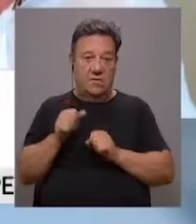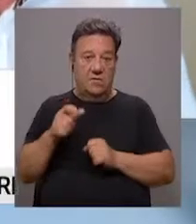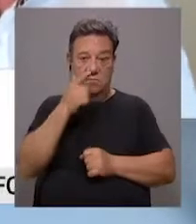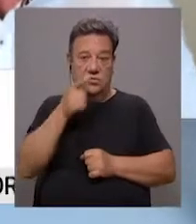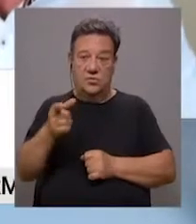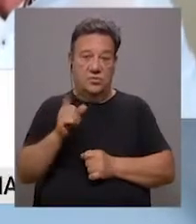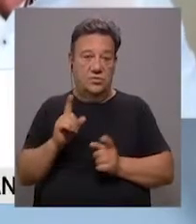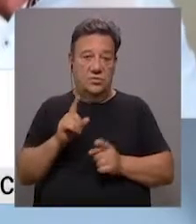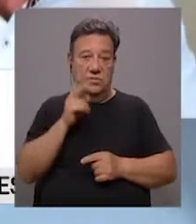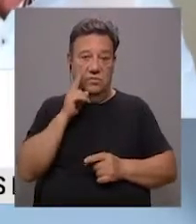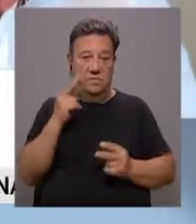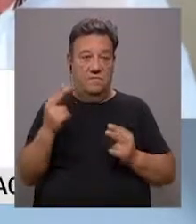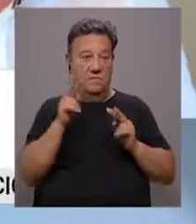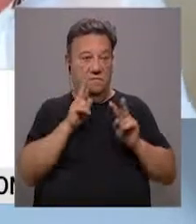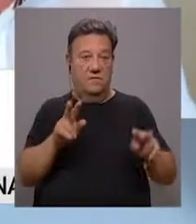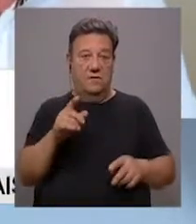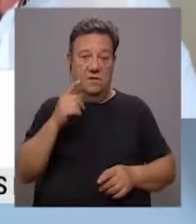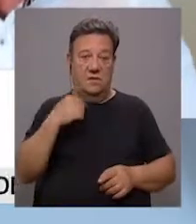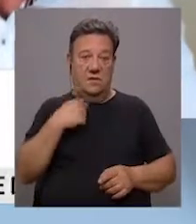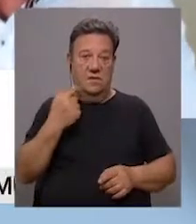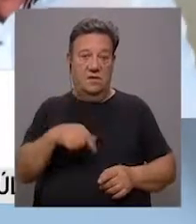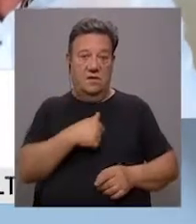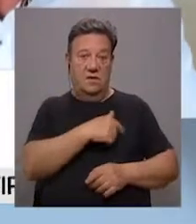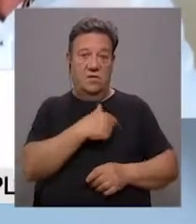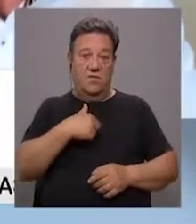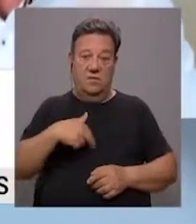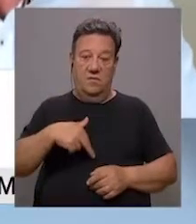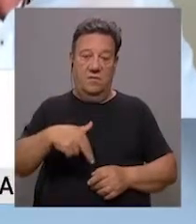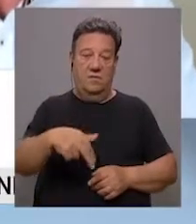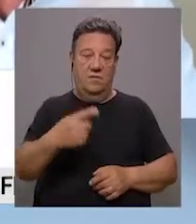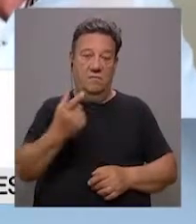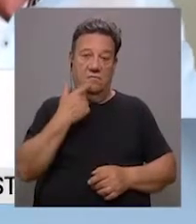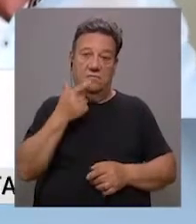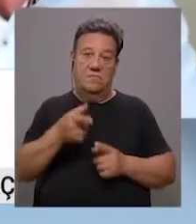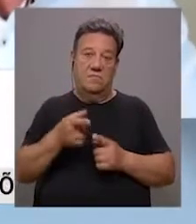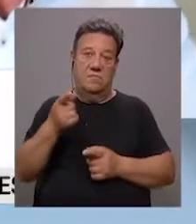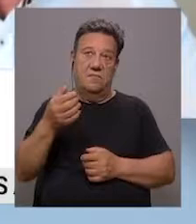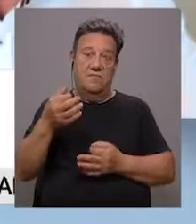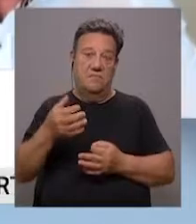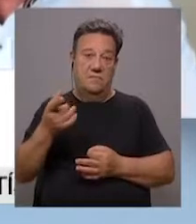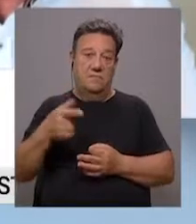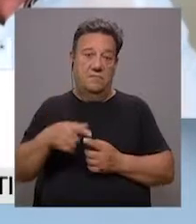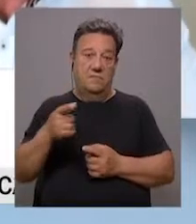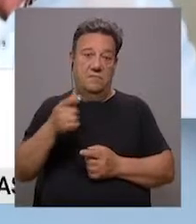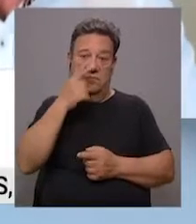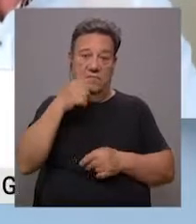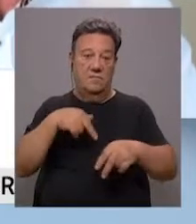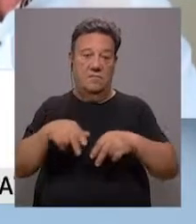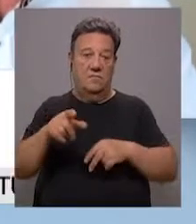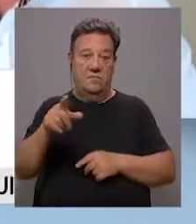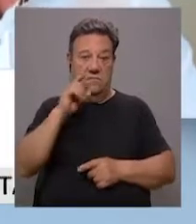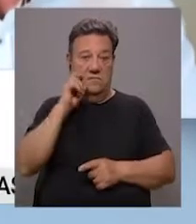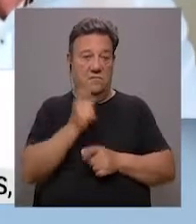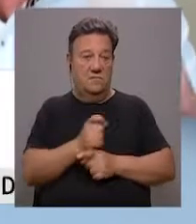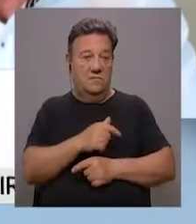não vão ver se estão com temperatura ou passar por uma, digamos, por uma outra pessoa a medir a